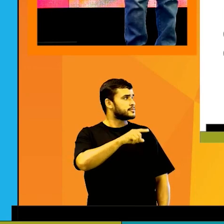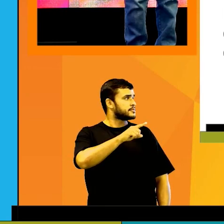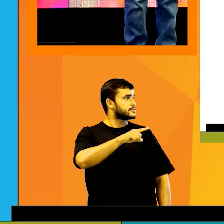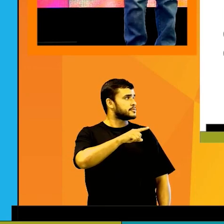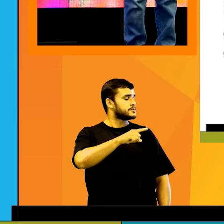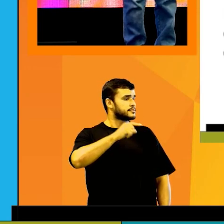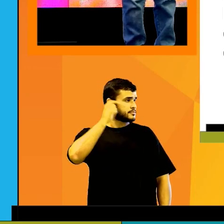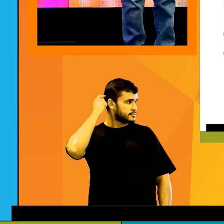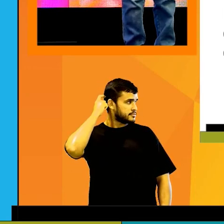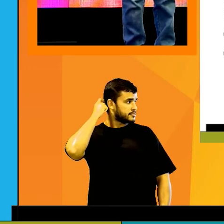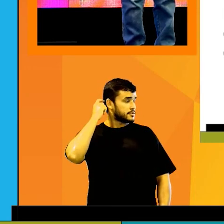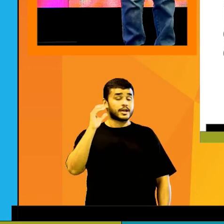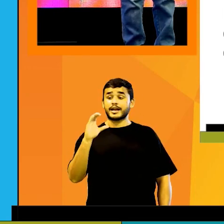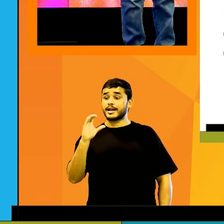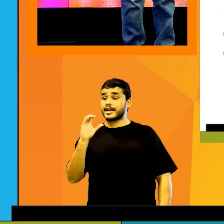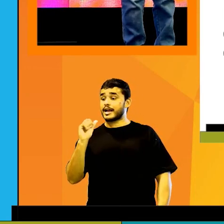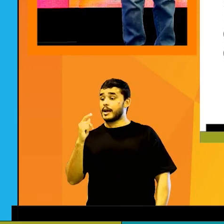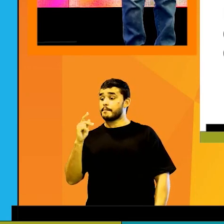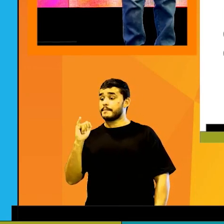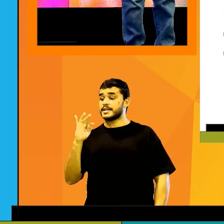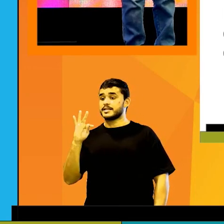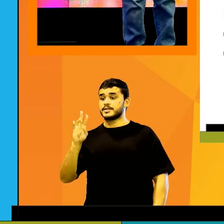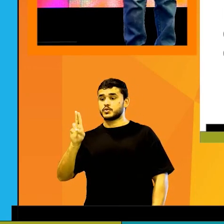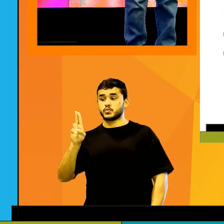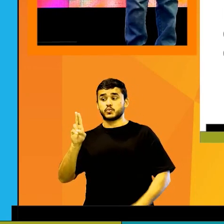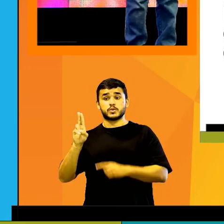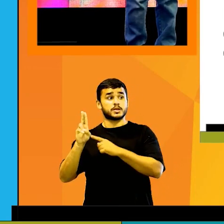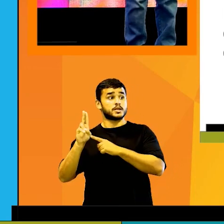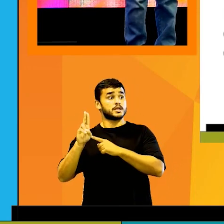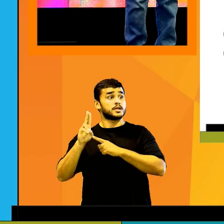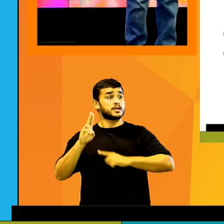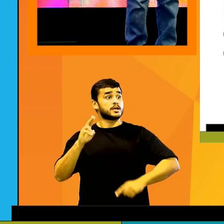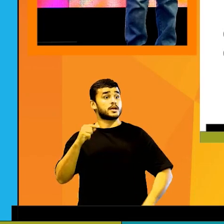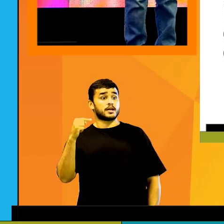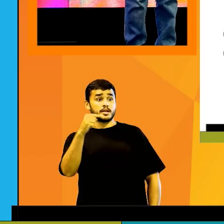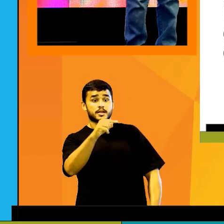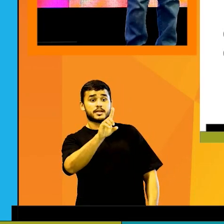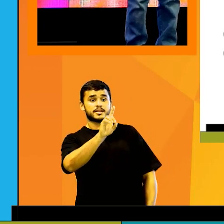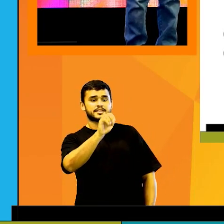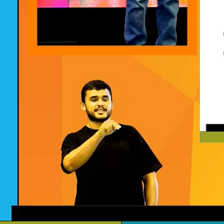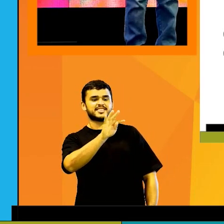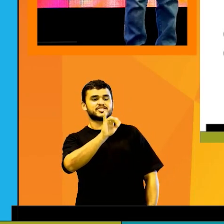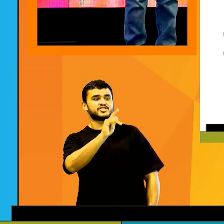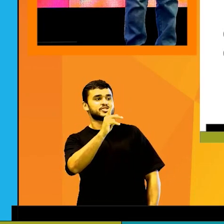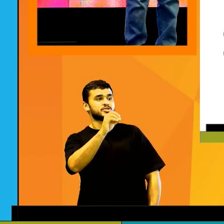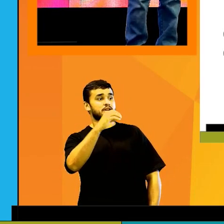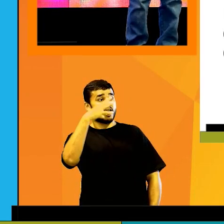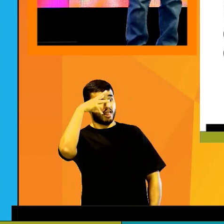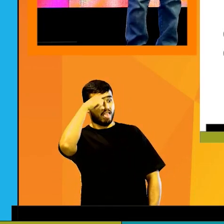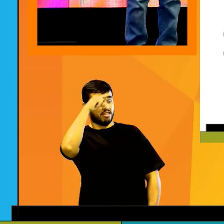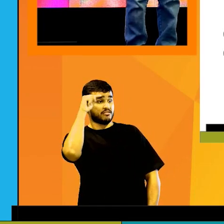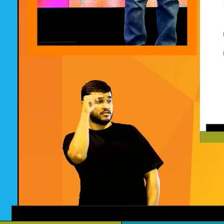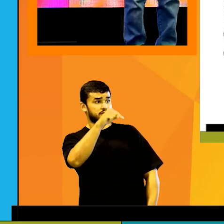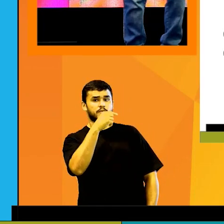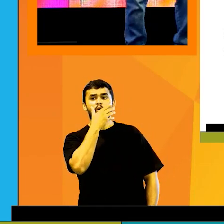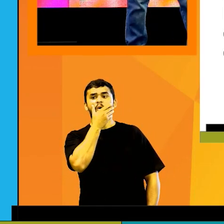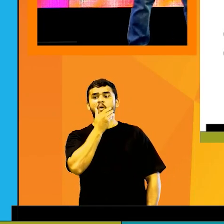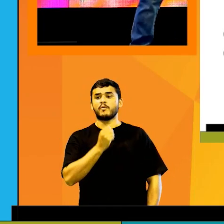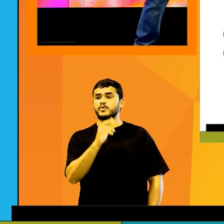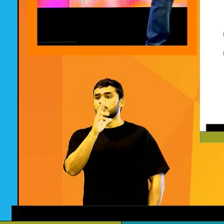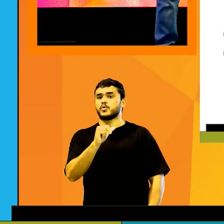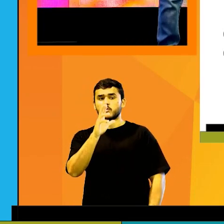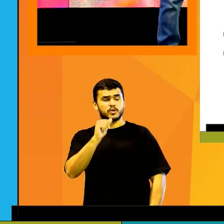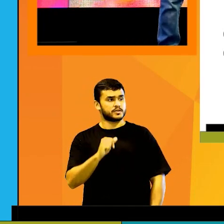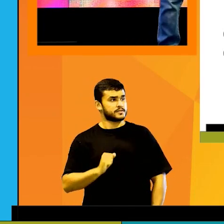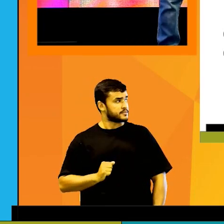traiu, viu? Capitu era moça íntegra. Lesado era o Bentinho, que era um banana, que nunca soube ser homem. Bentinho nunca